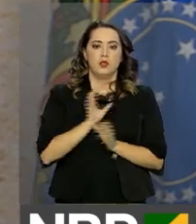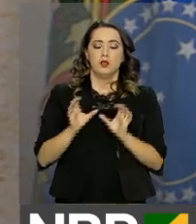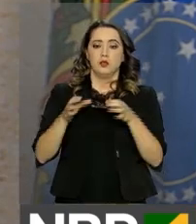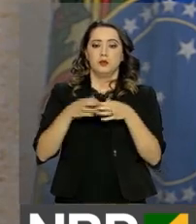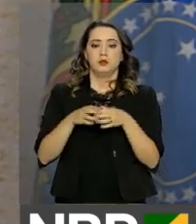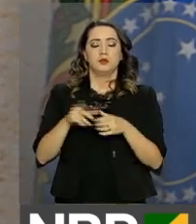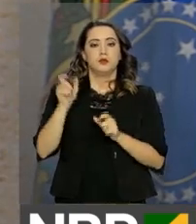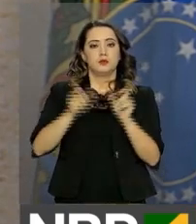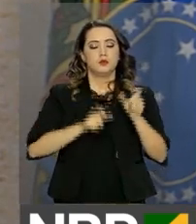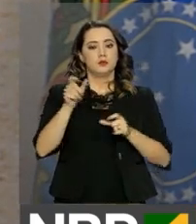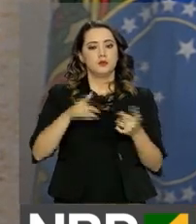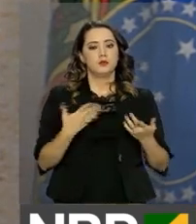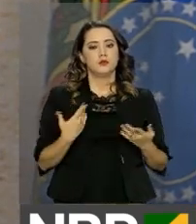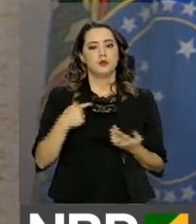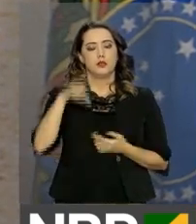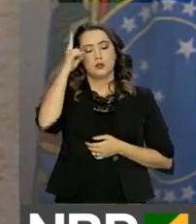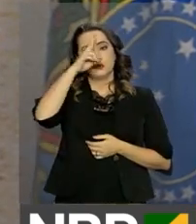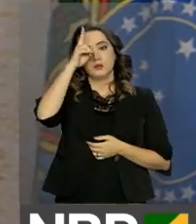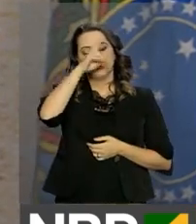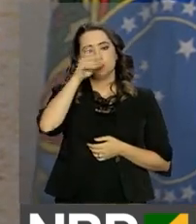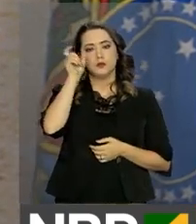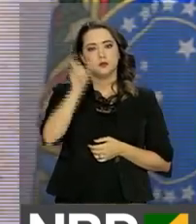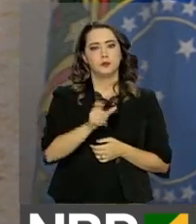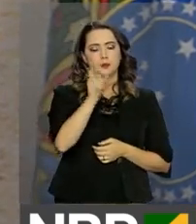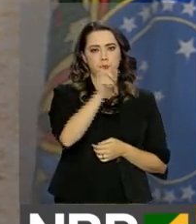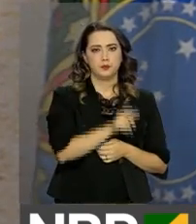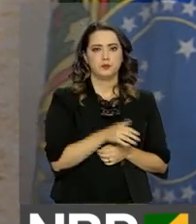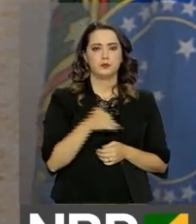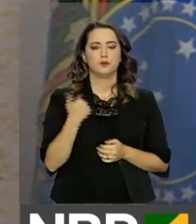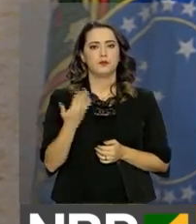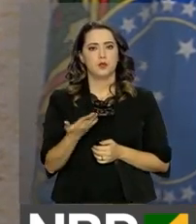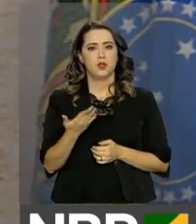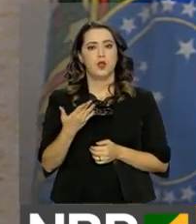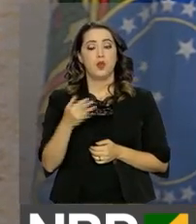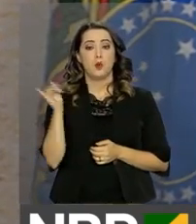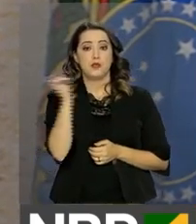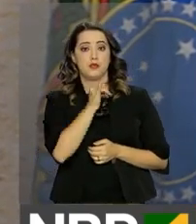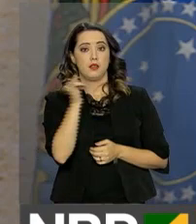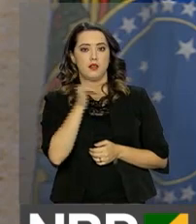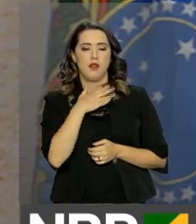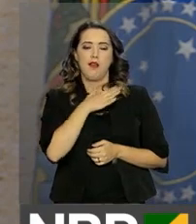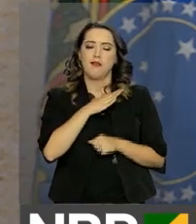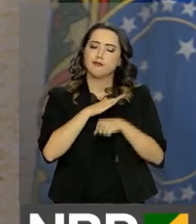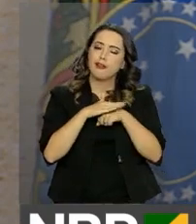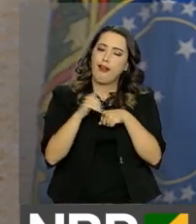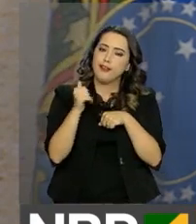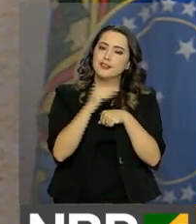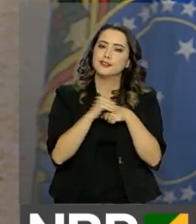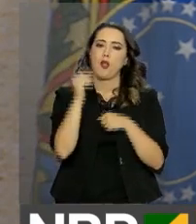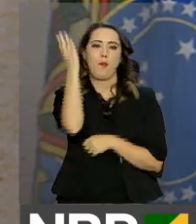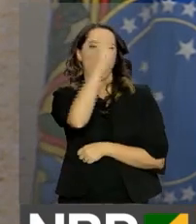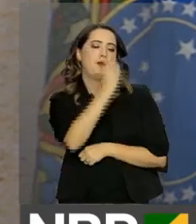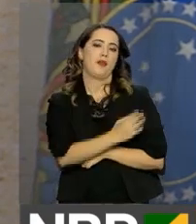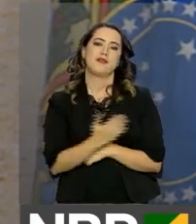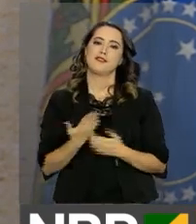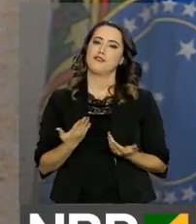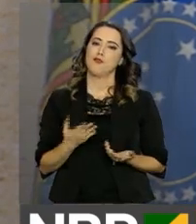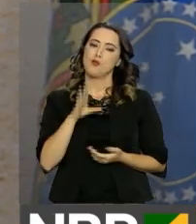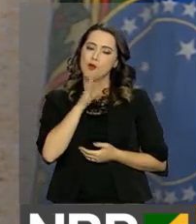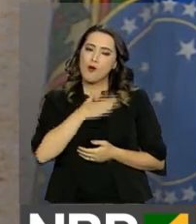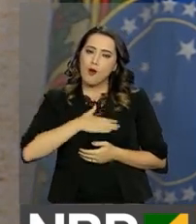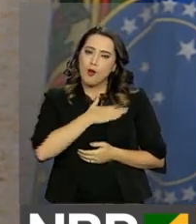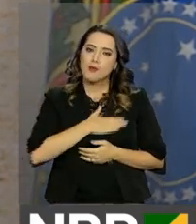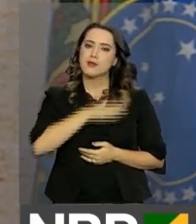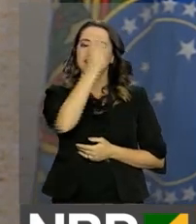soldados, quando são relembrados, os italianos manifestam um carinho especialíssimo pelo Brasil. E é nas